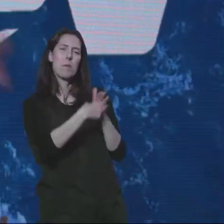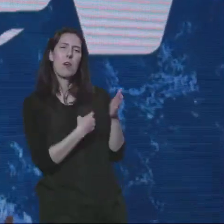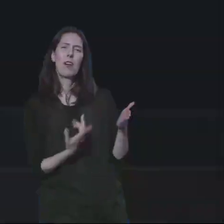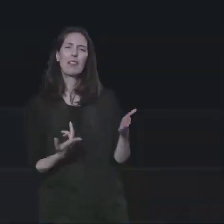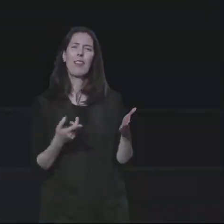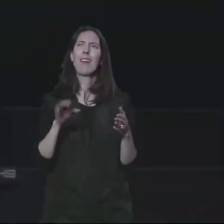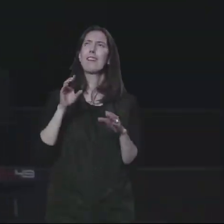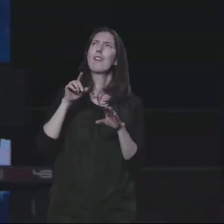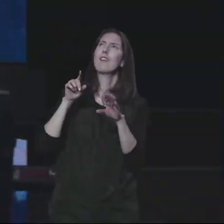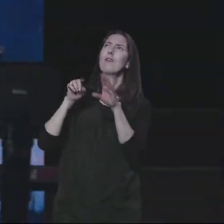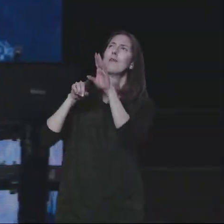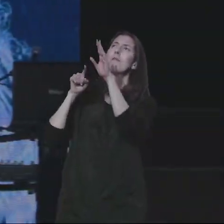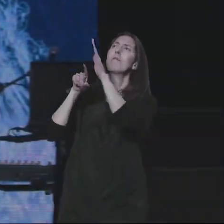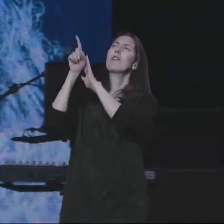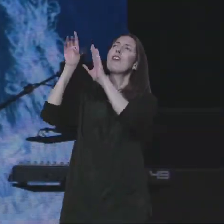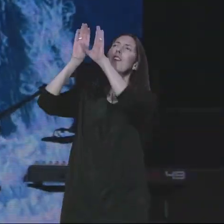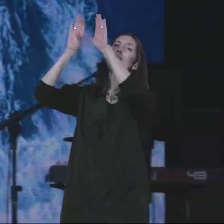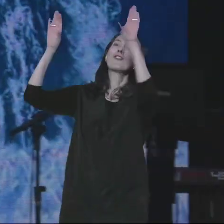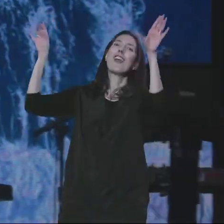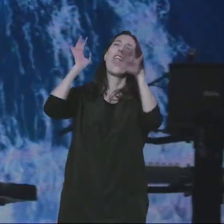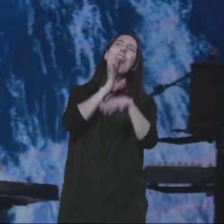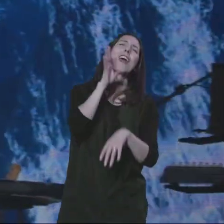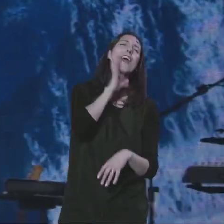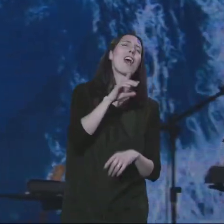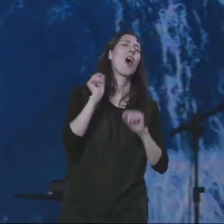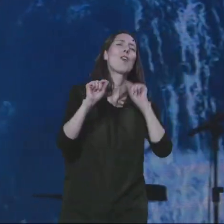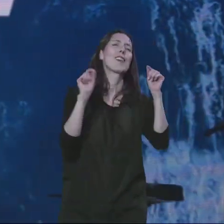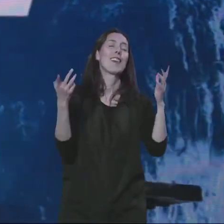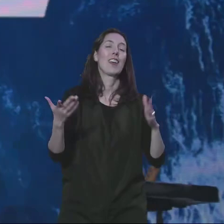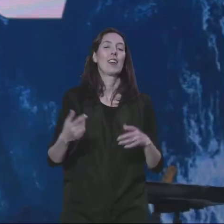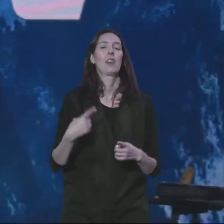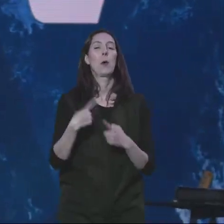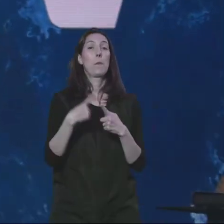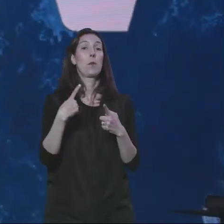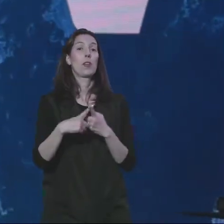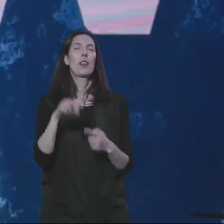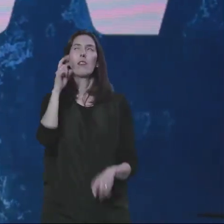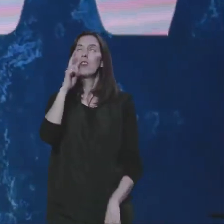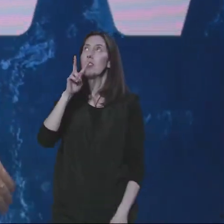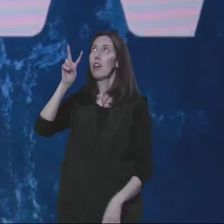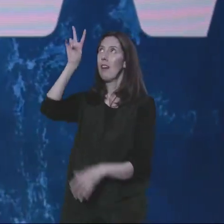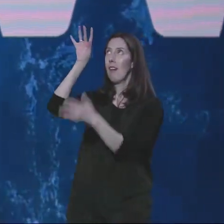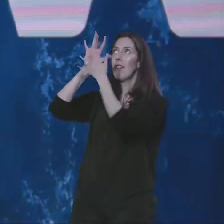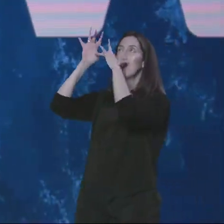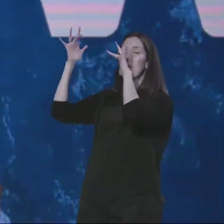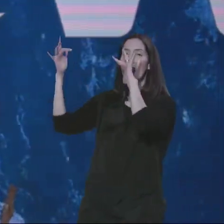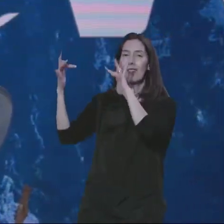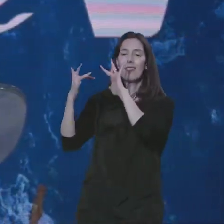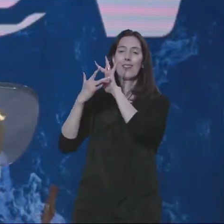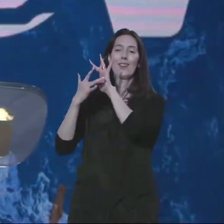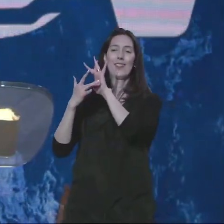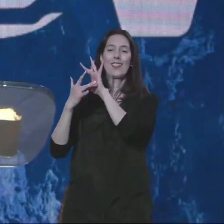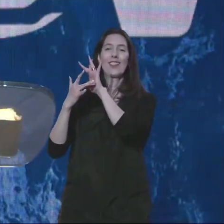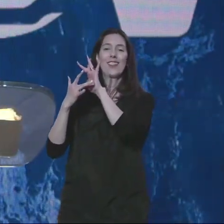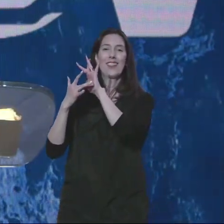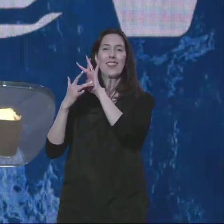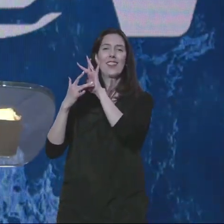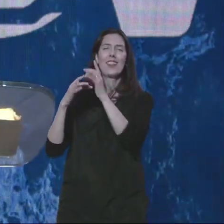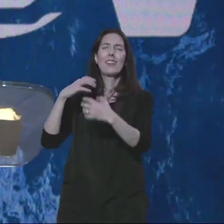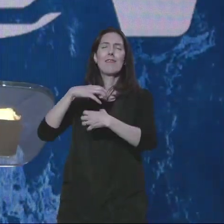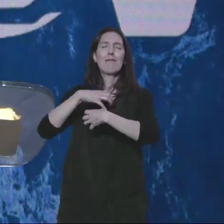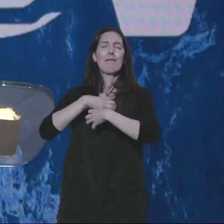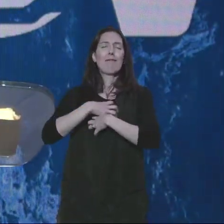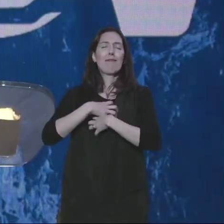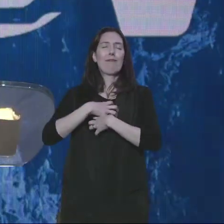Se você se pergunta isso, é porque você nunca olhou para Jesus. Porque quem olha para Jesus e sente e vive